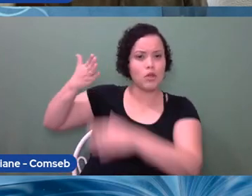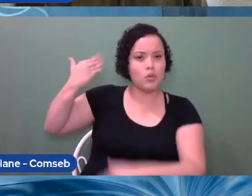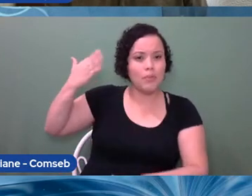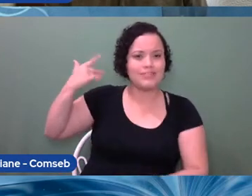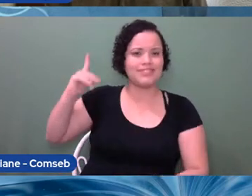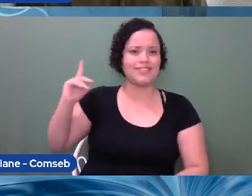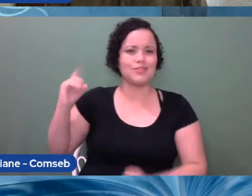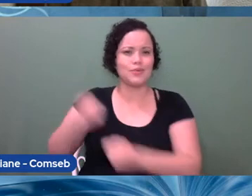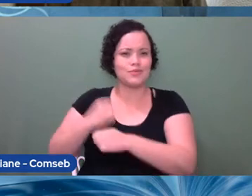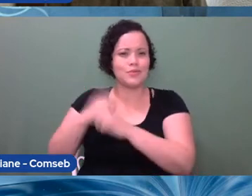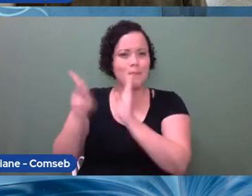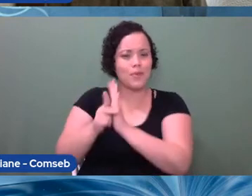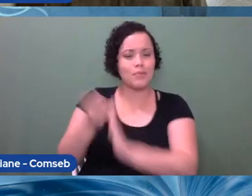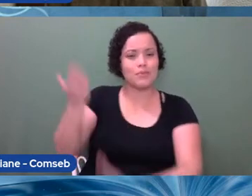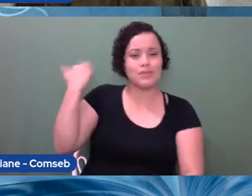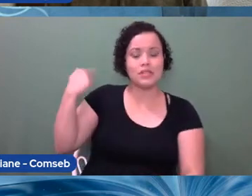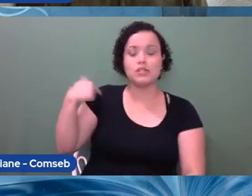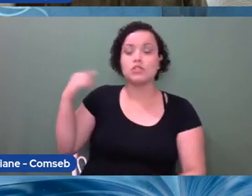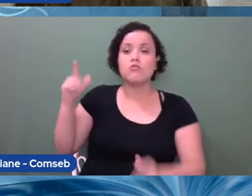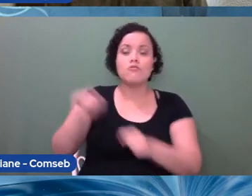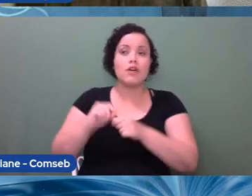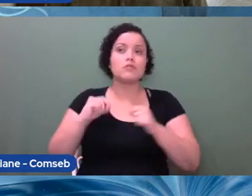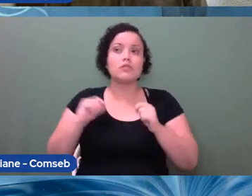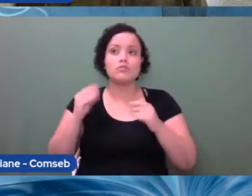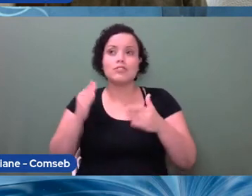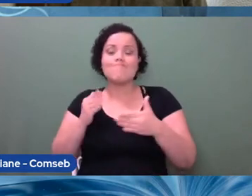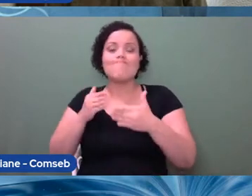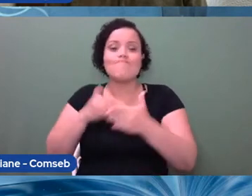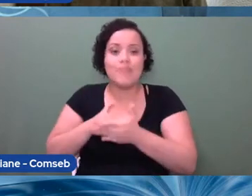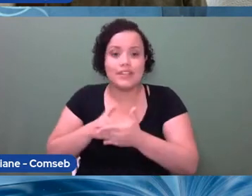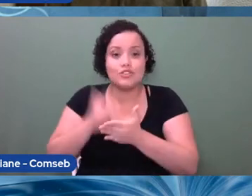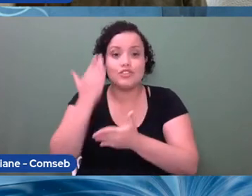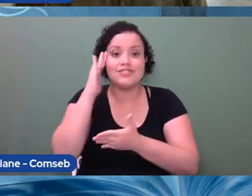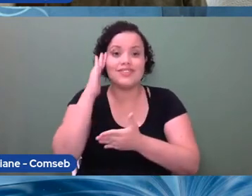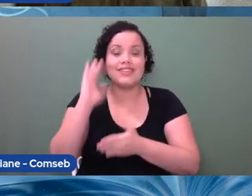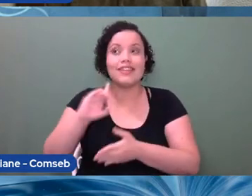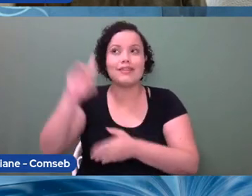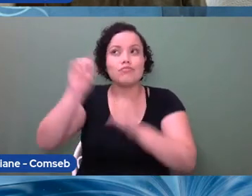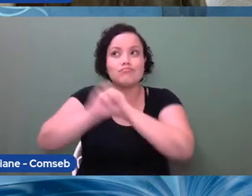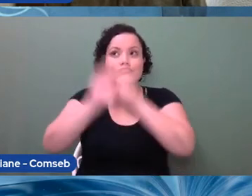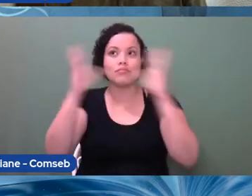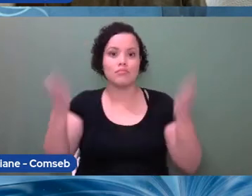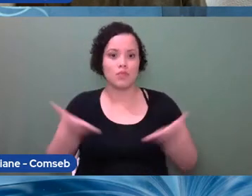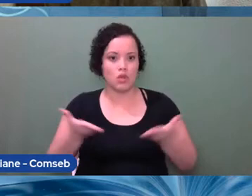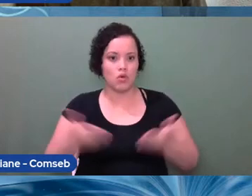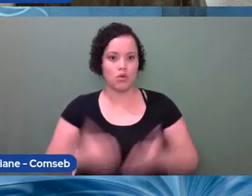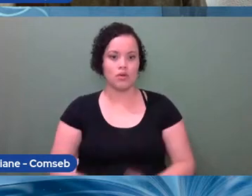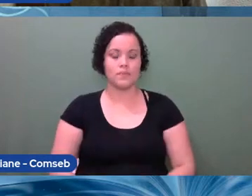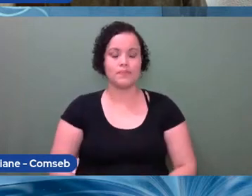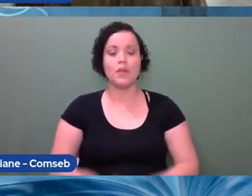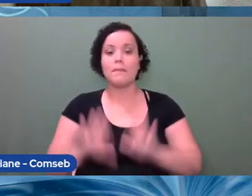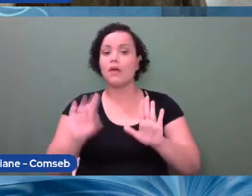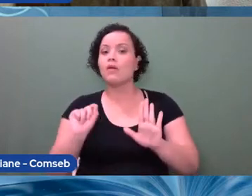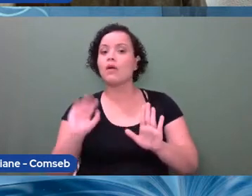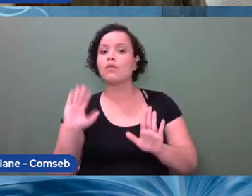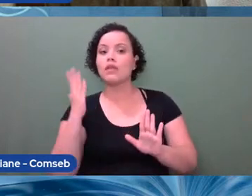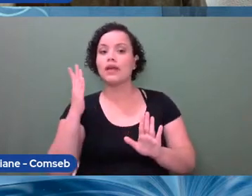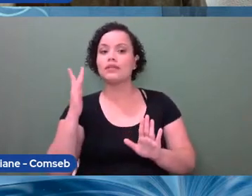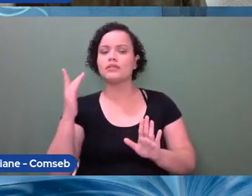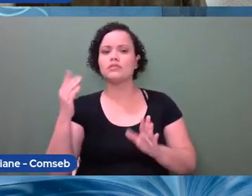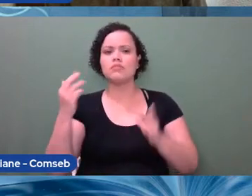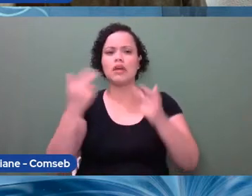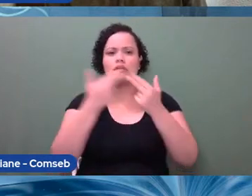o que acontece? Isso nos impede de entender Deus. Mas o que acontece? Essas definições